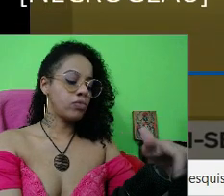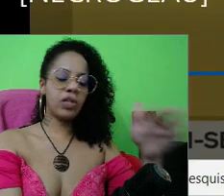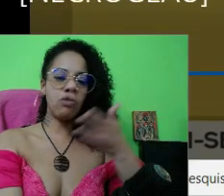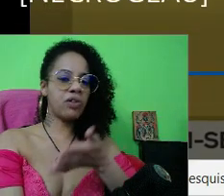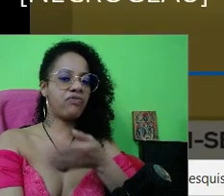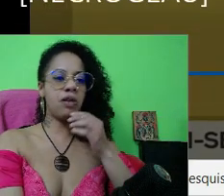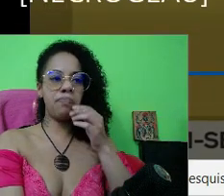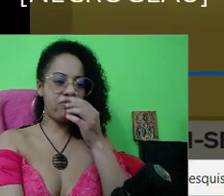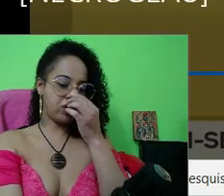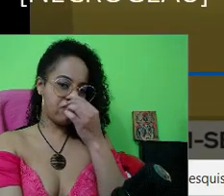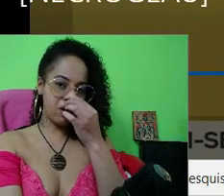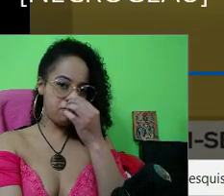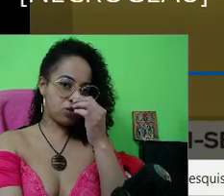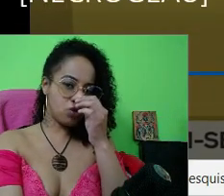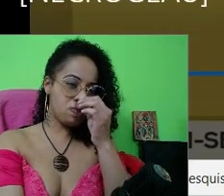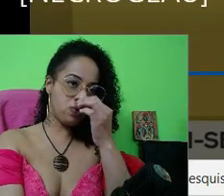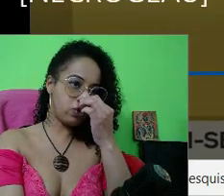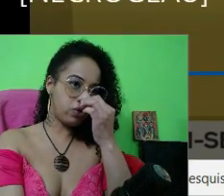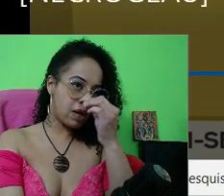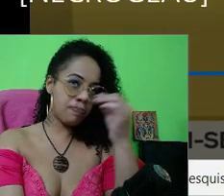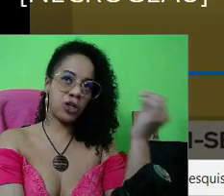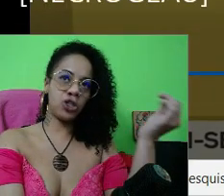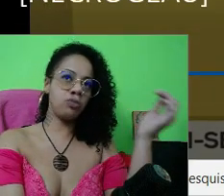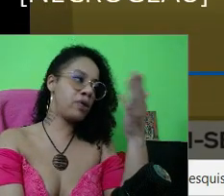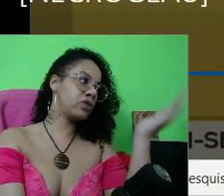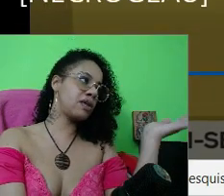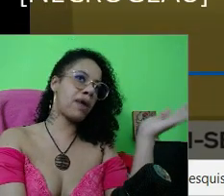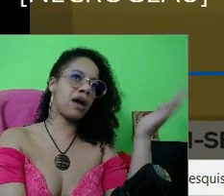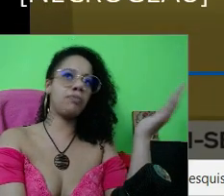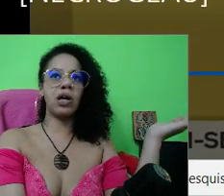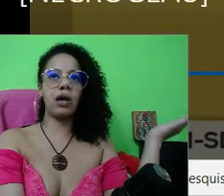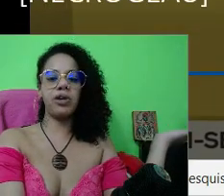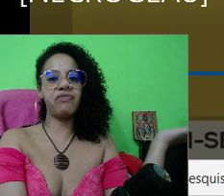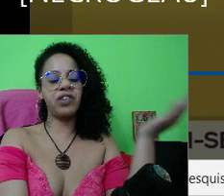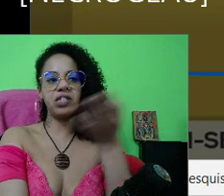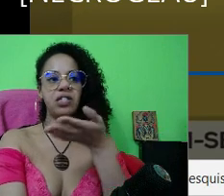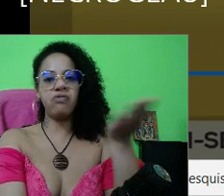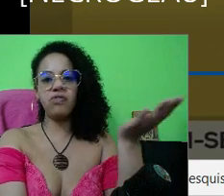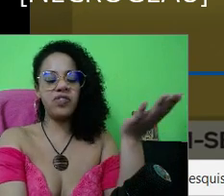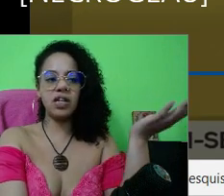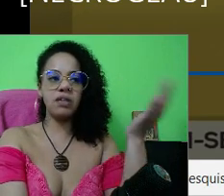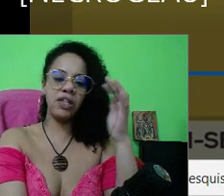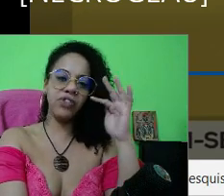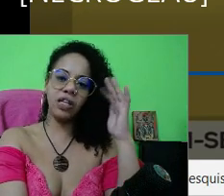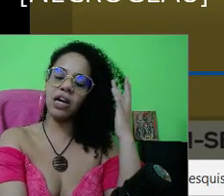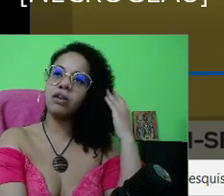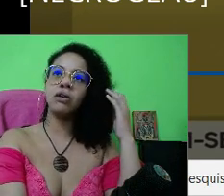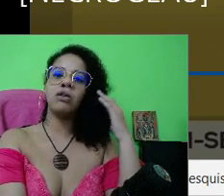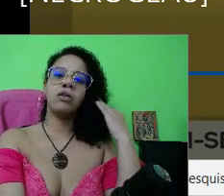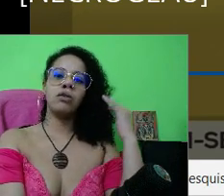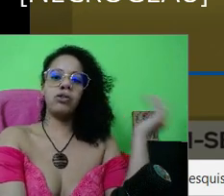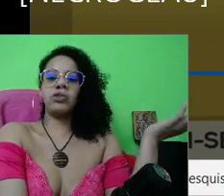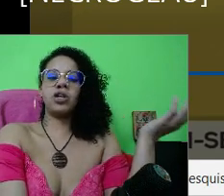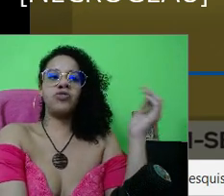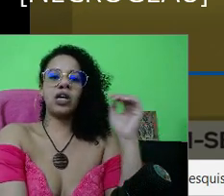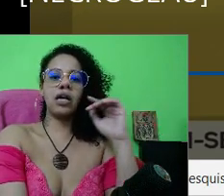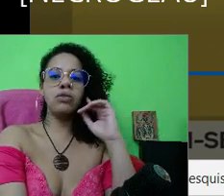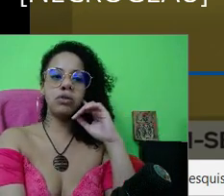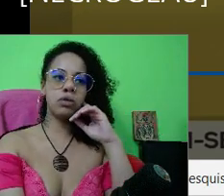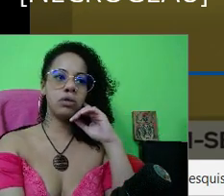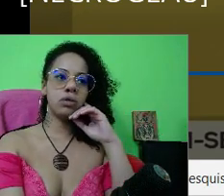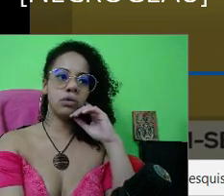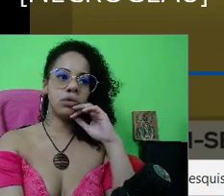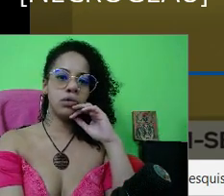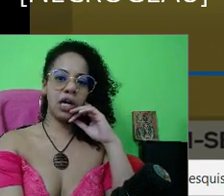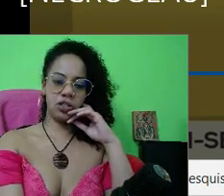Então o que vale para você vale para todo mundo a partir do momento que você pega o meu canal e referencia eu vou vir aqui me defender mas não tem